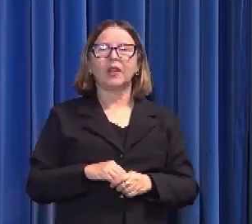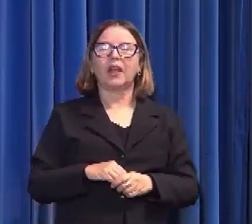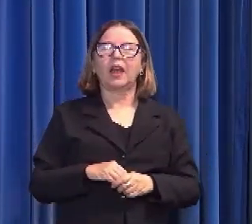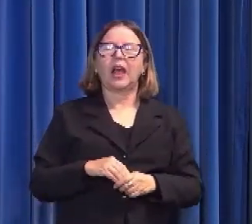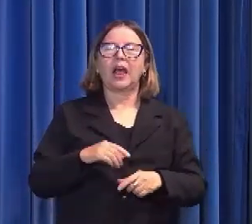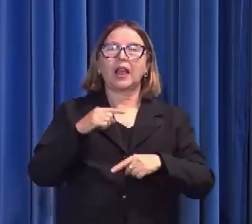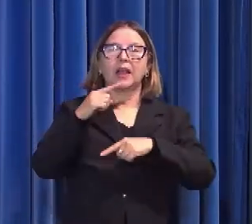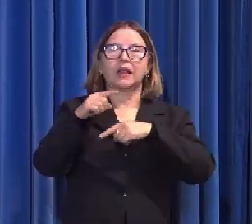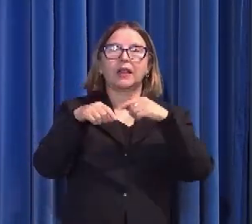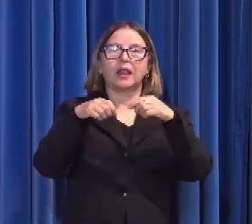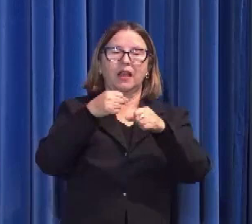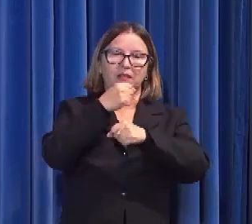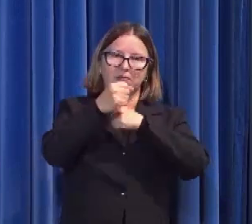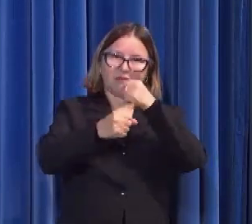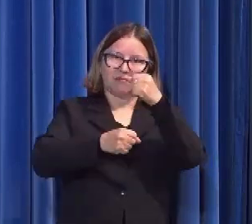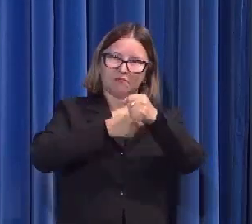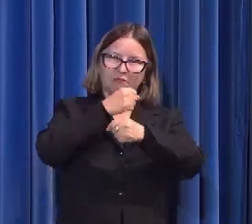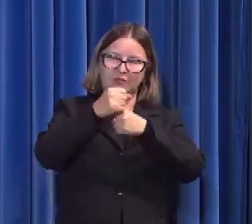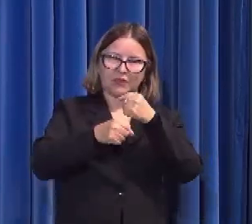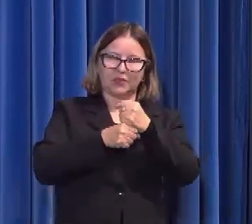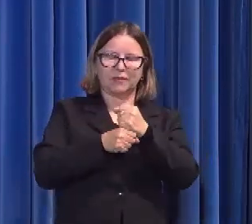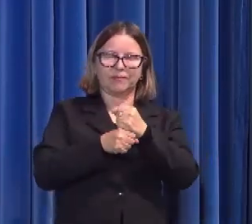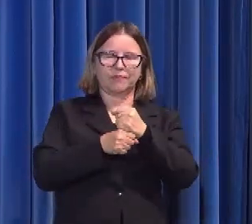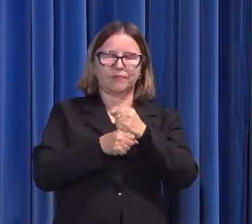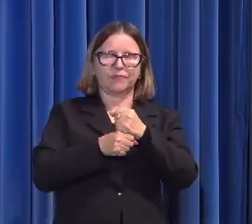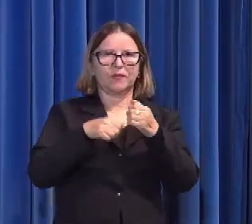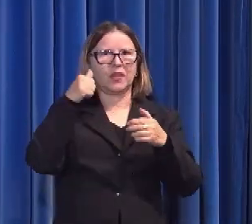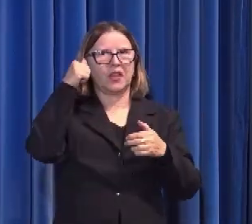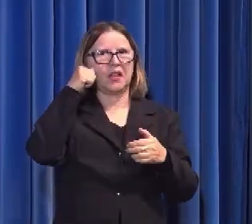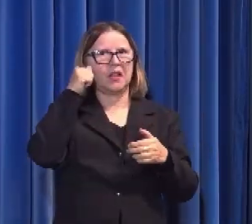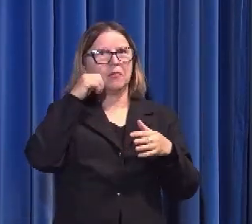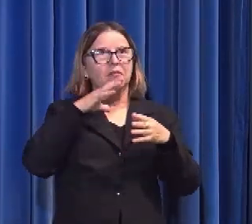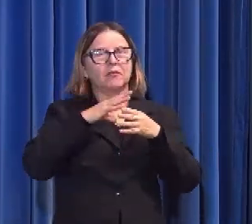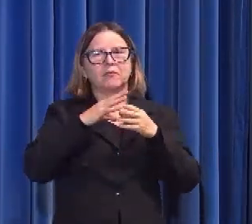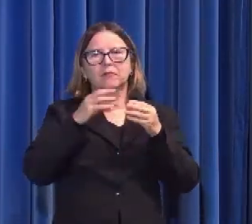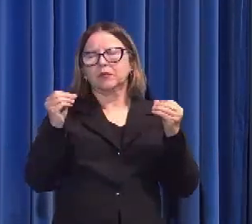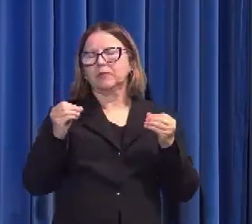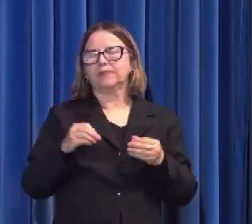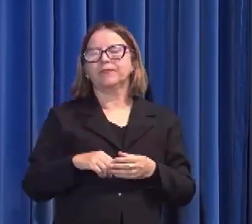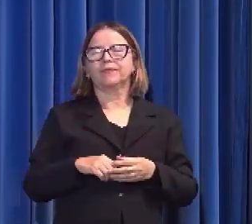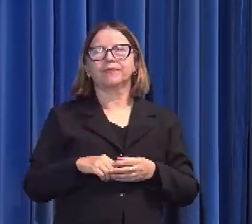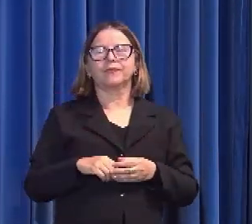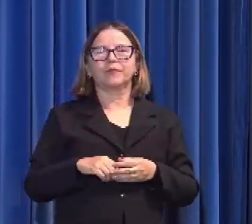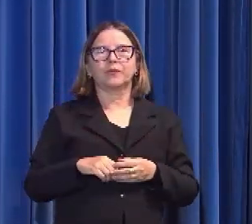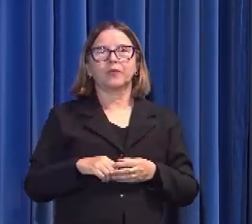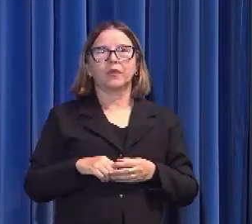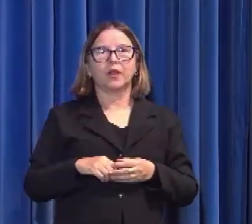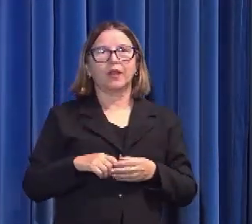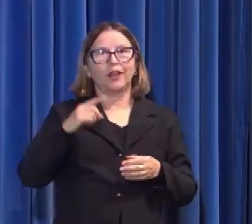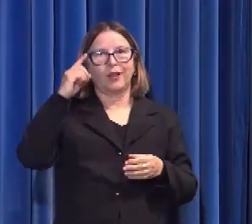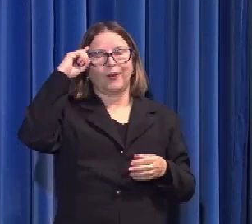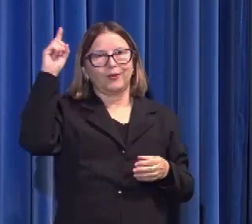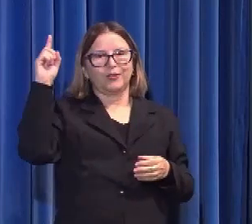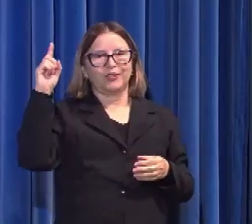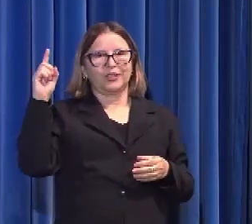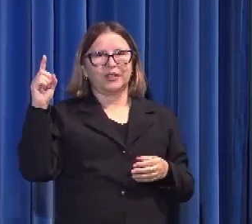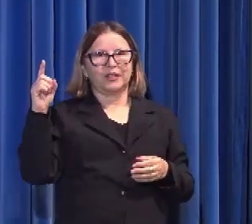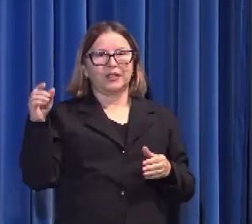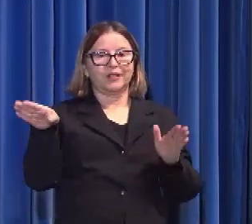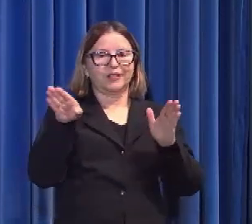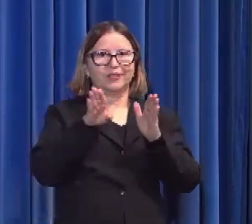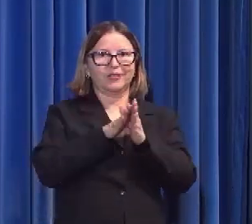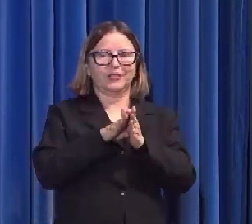dois anos essa mulher sumiu Oi bom dia chegou a mulher e o marido